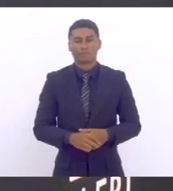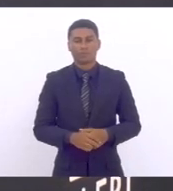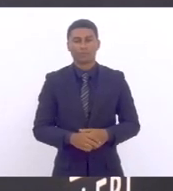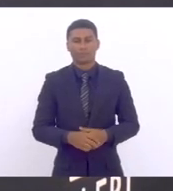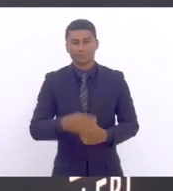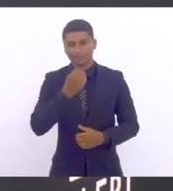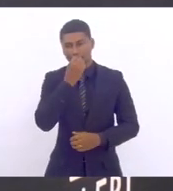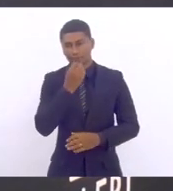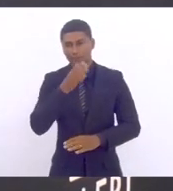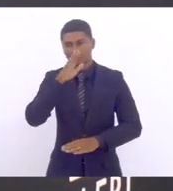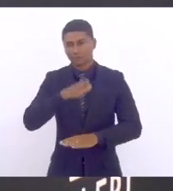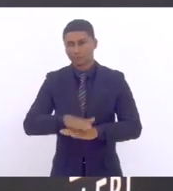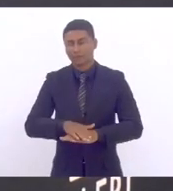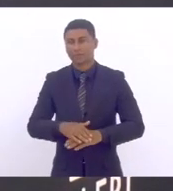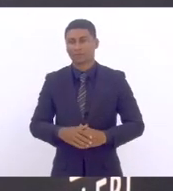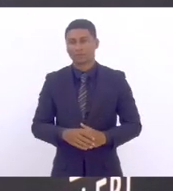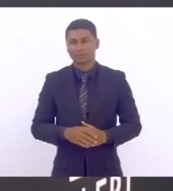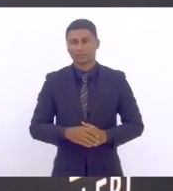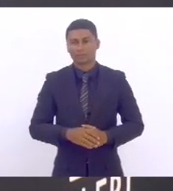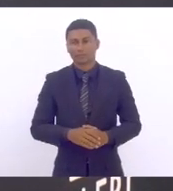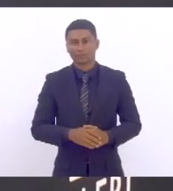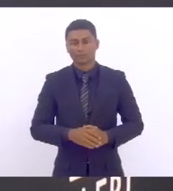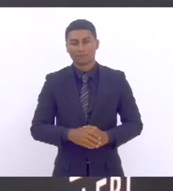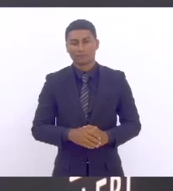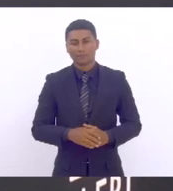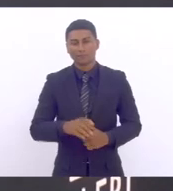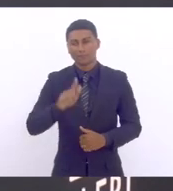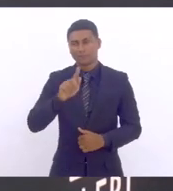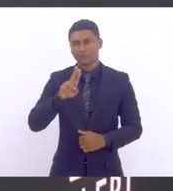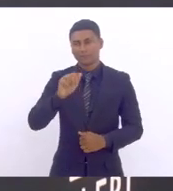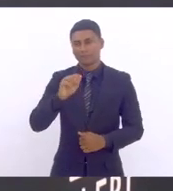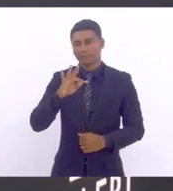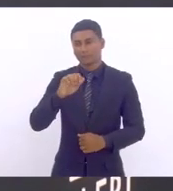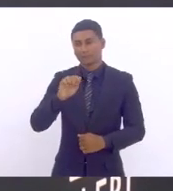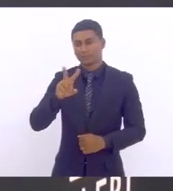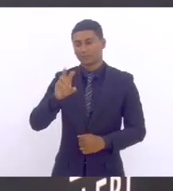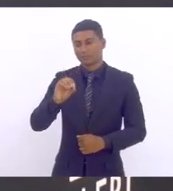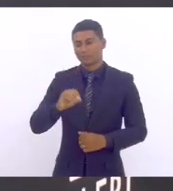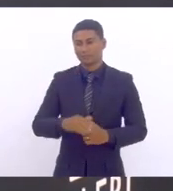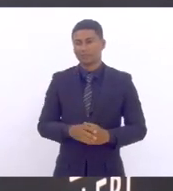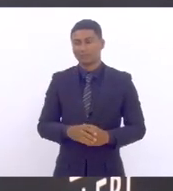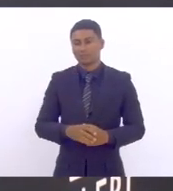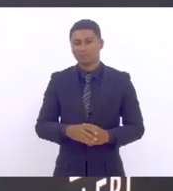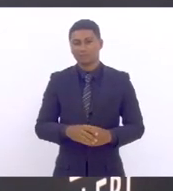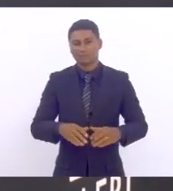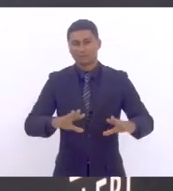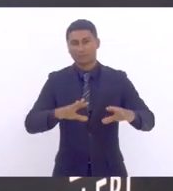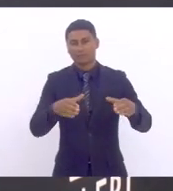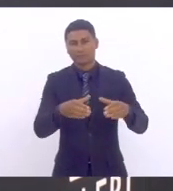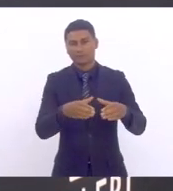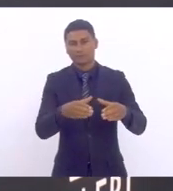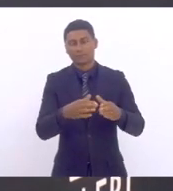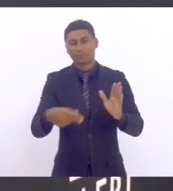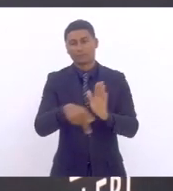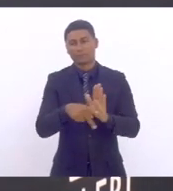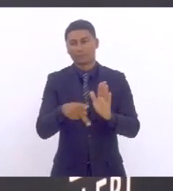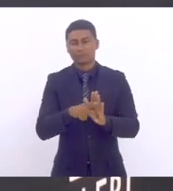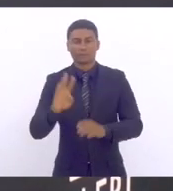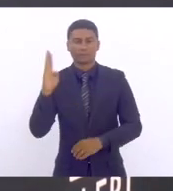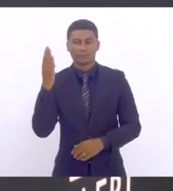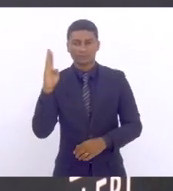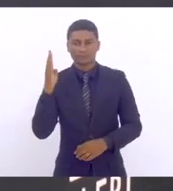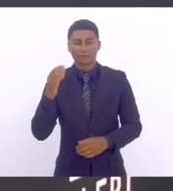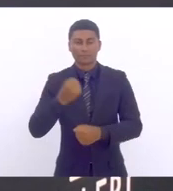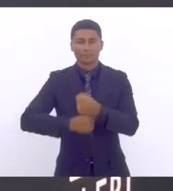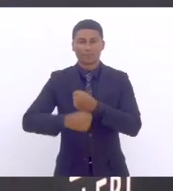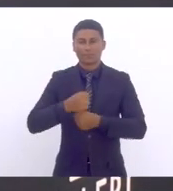Boa tarde, não é o Rafael, não. Aqui quem está falando é o Gustavo, e eu estou falando aqui como sócio-torcedor que sou desde